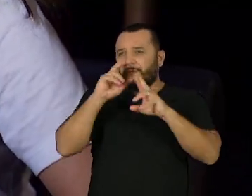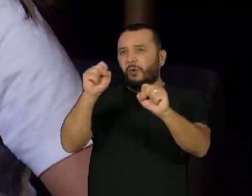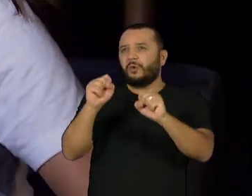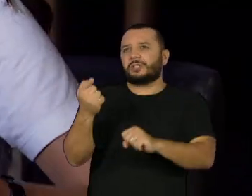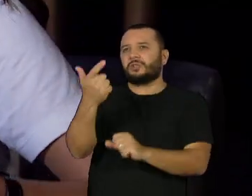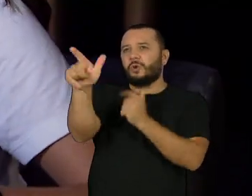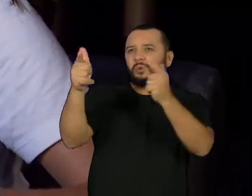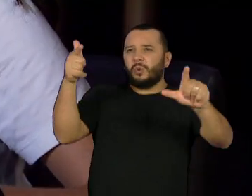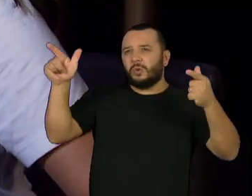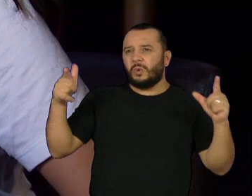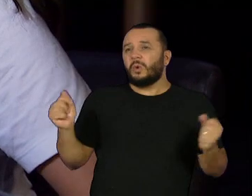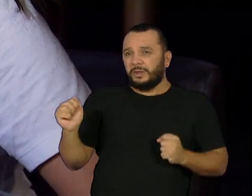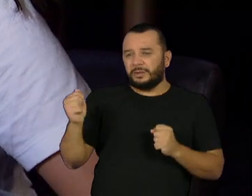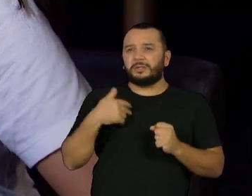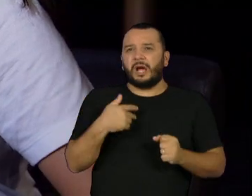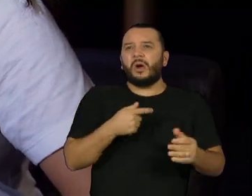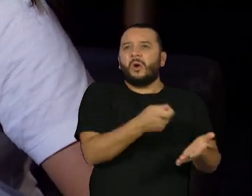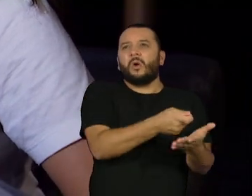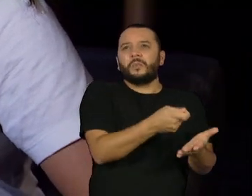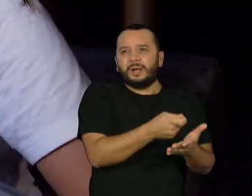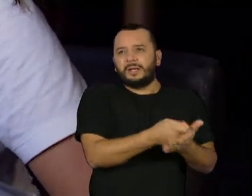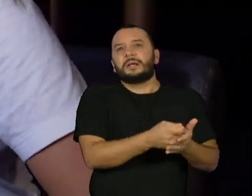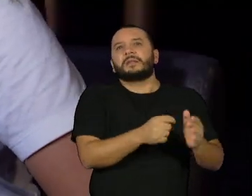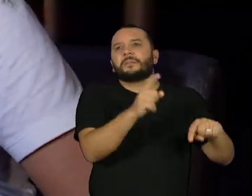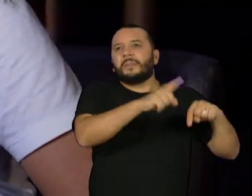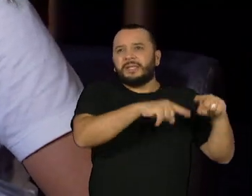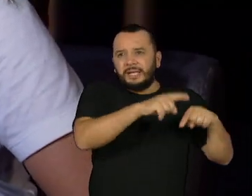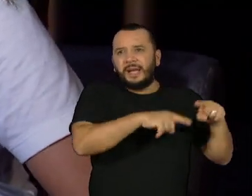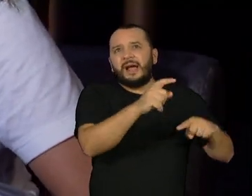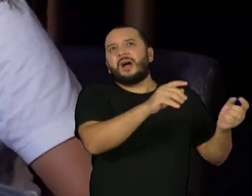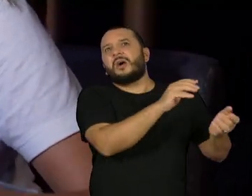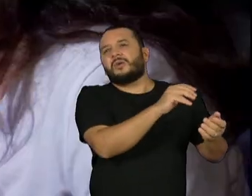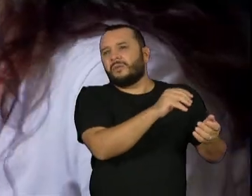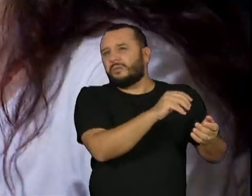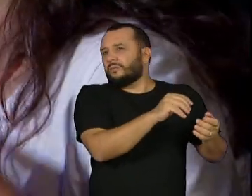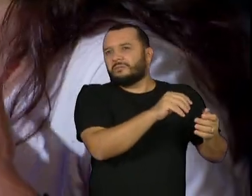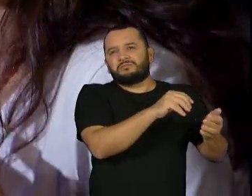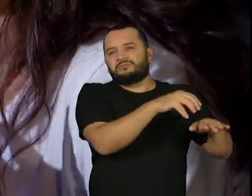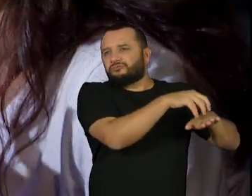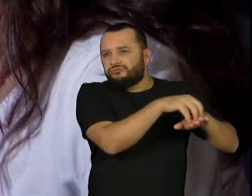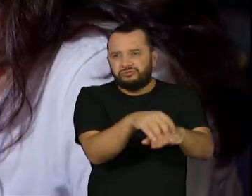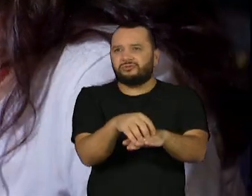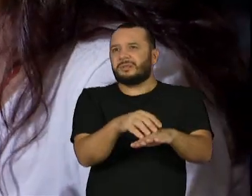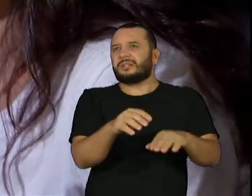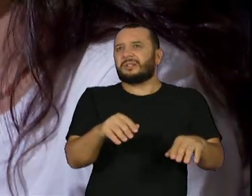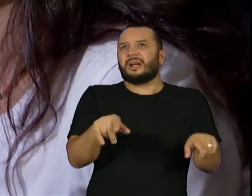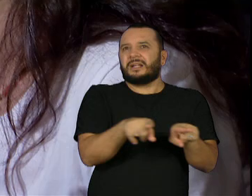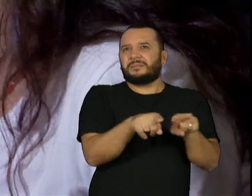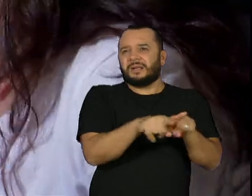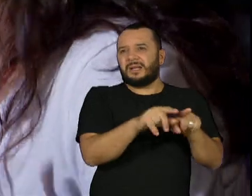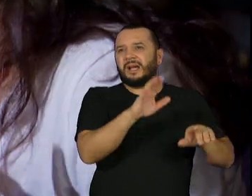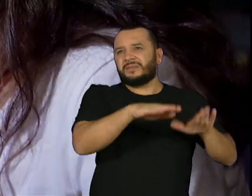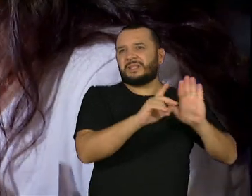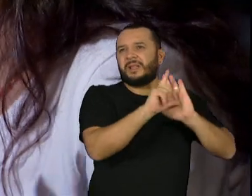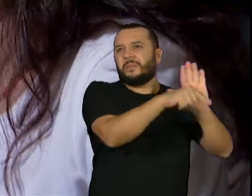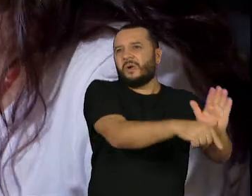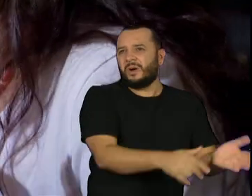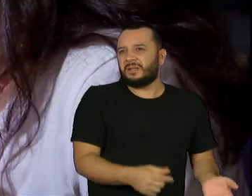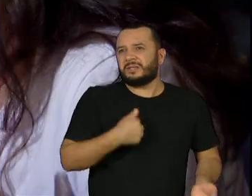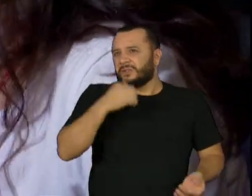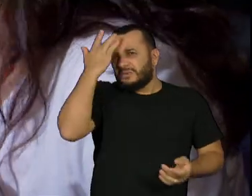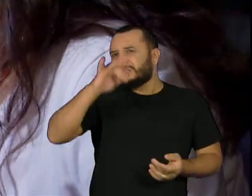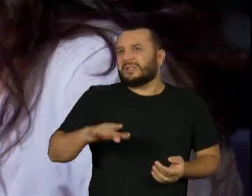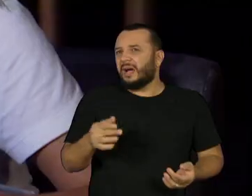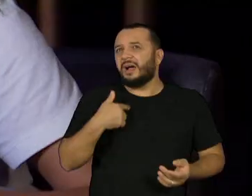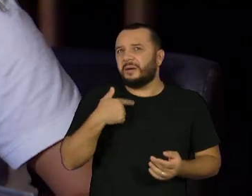ali cobrando fornecedores que não te entregaram as peças que você precisava e que às vezes não levam a sério, né, ou não entendem a dimensão que tem